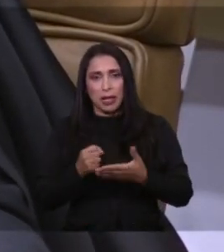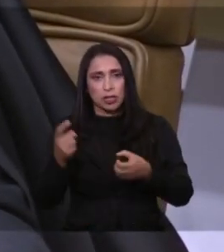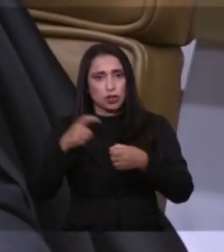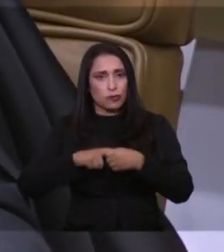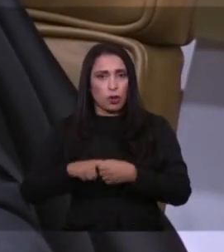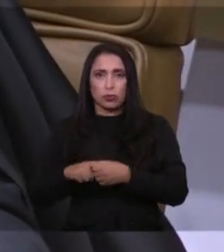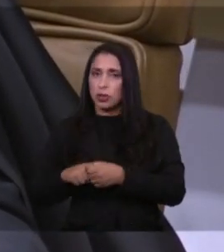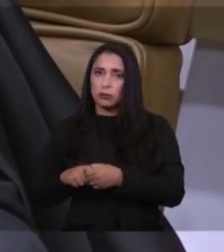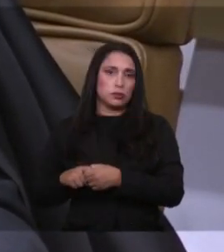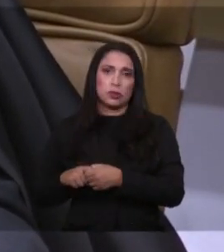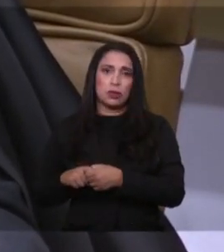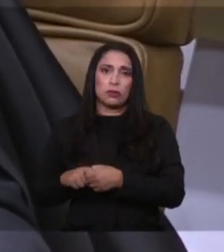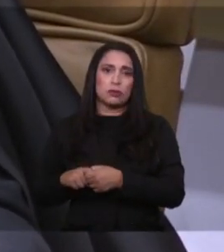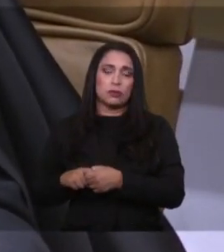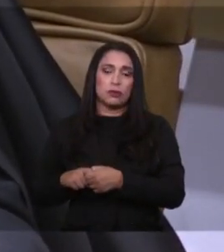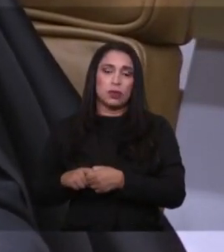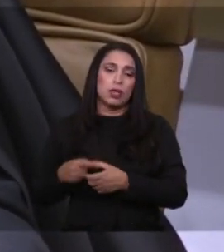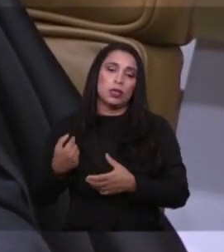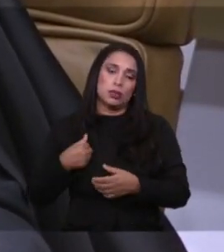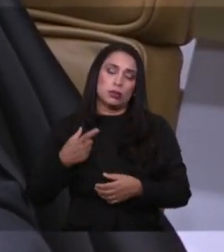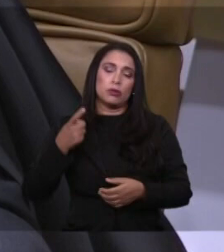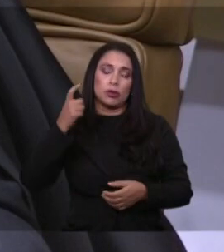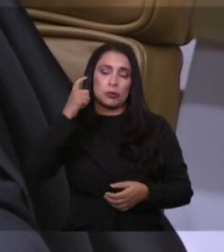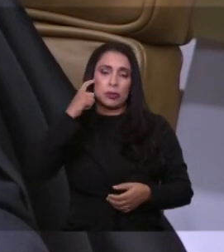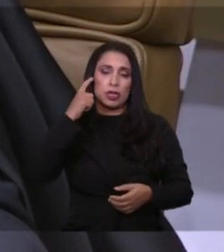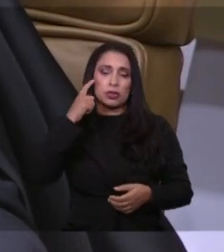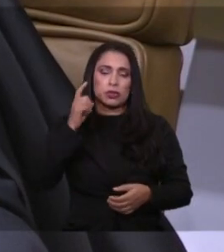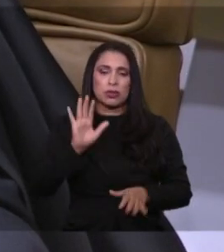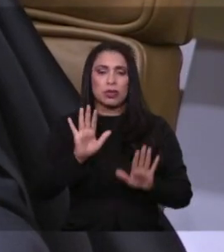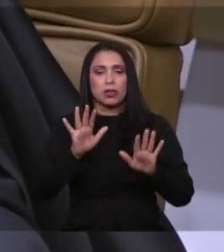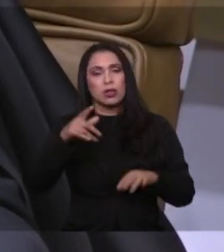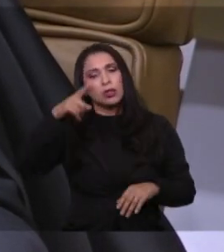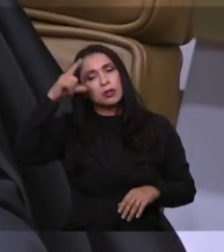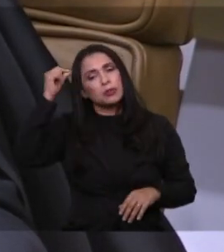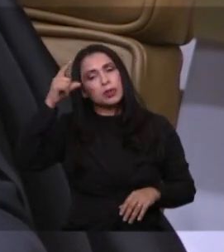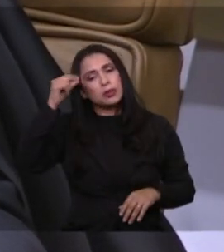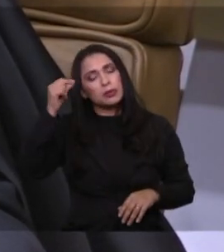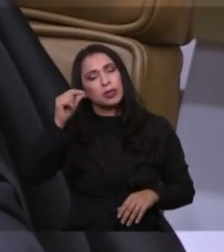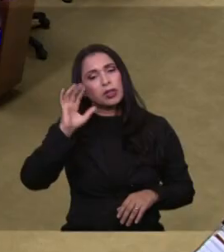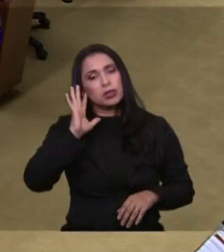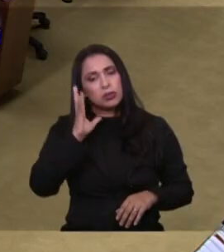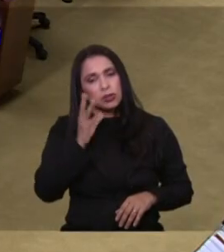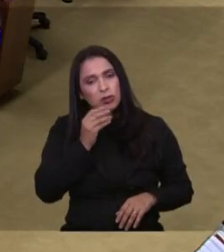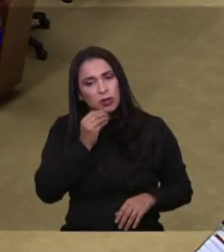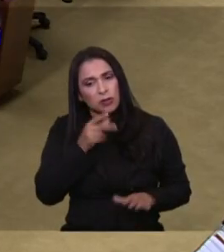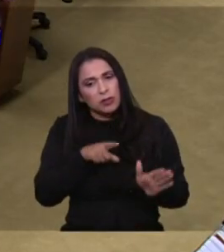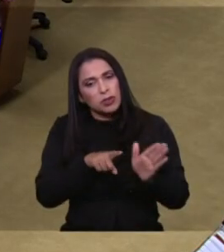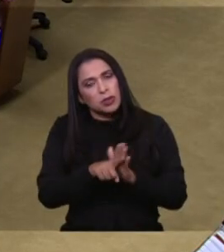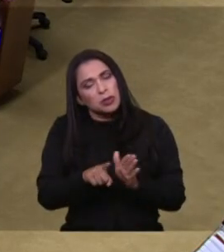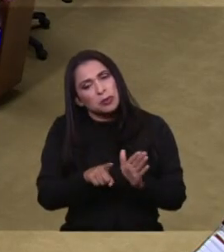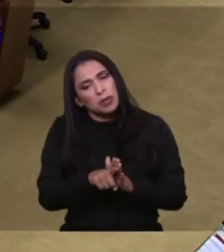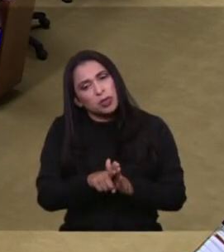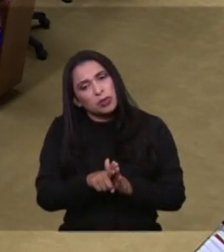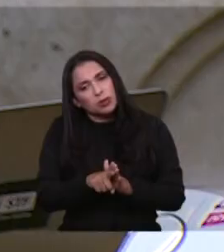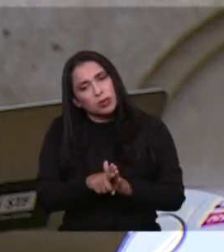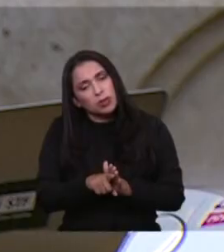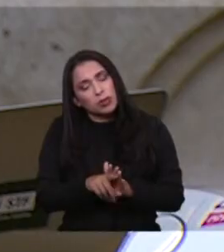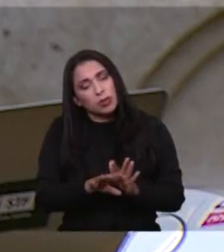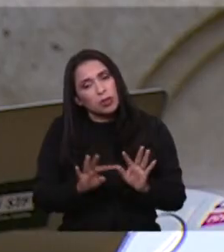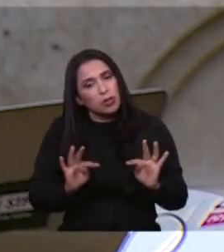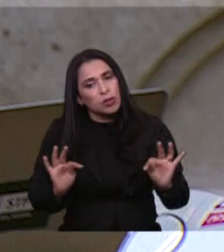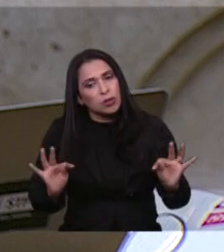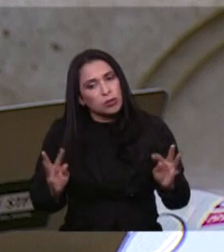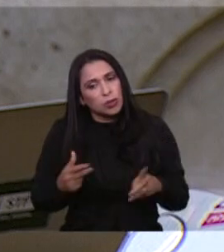Então, aqui, a fortiori, se o empregado... Deixa fazer uma pergunta, perdão pela interrupção. Eu acho que todos nós